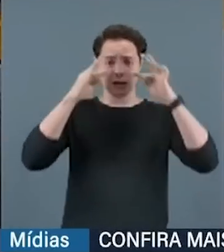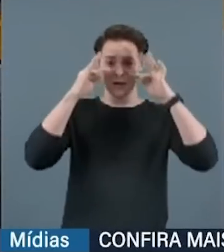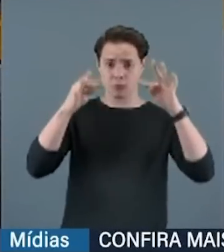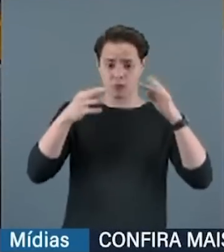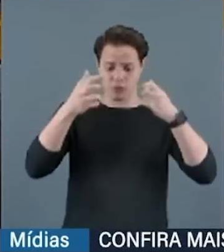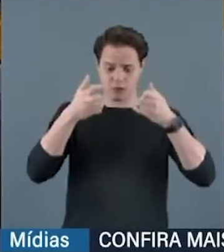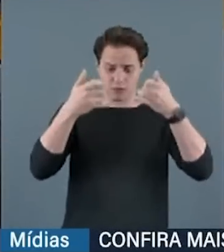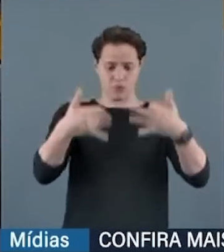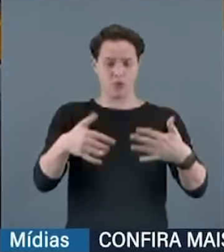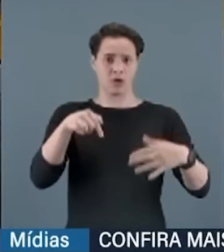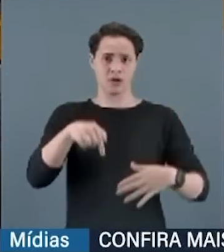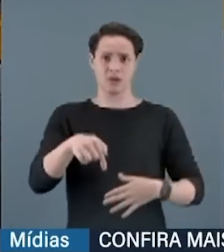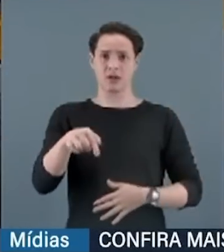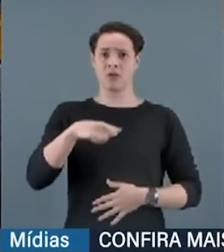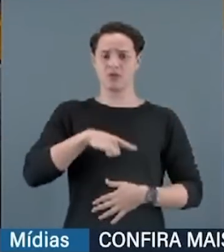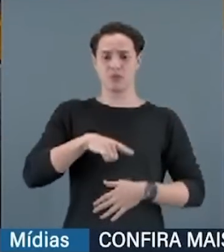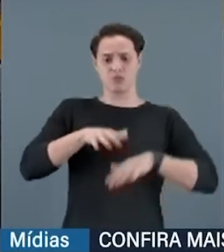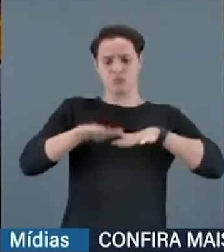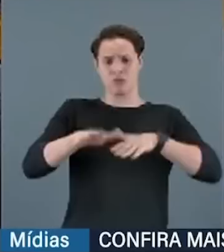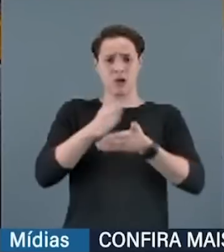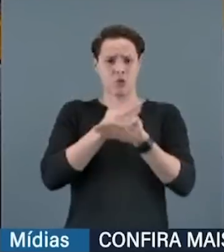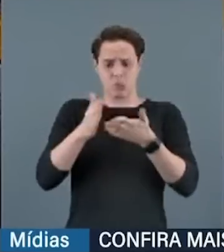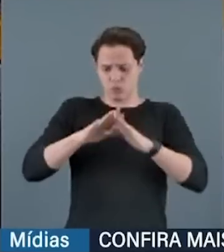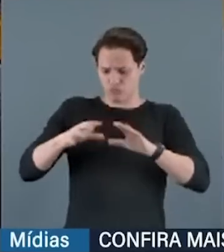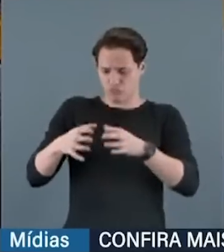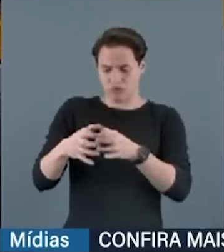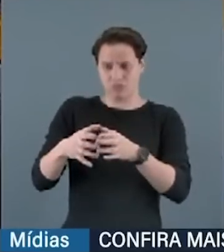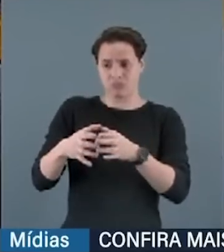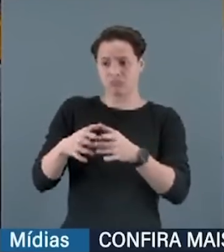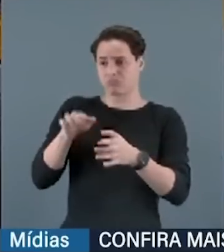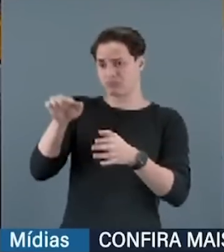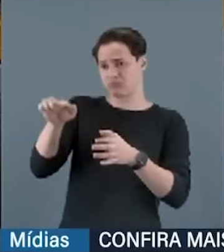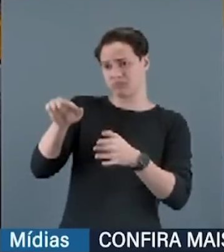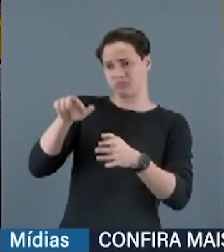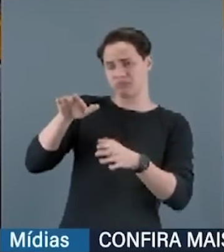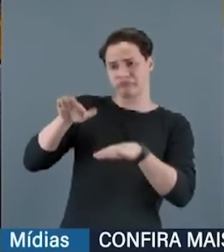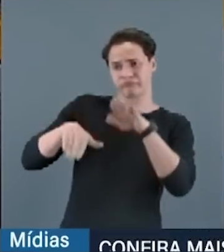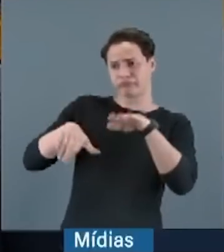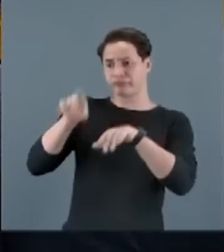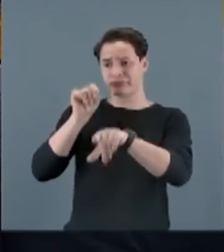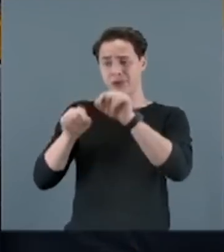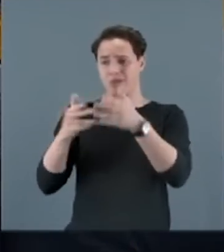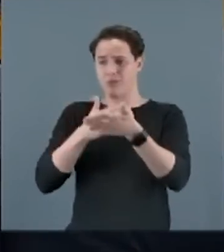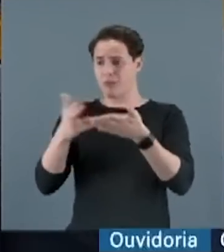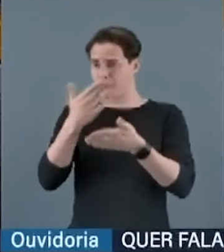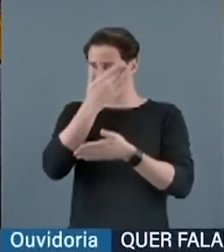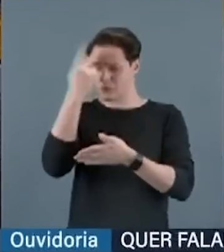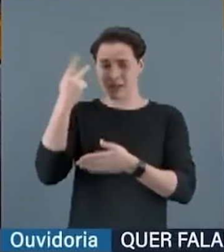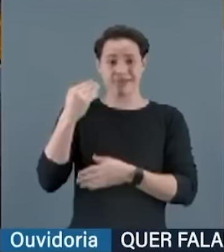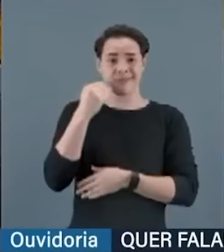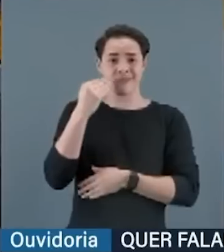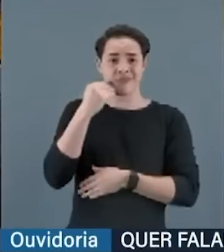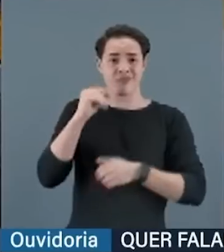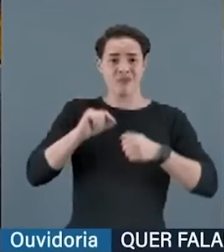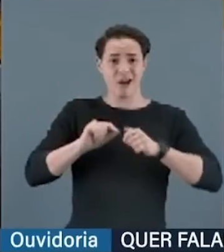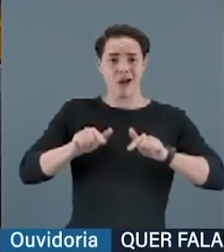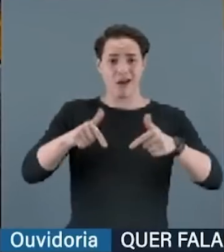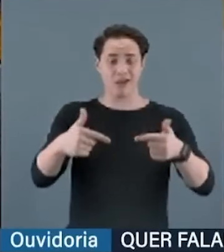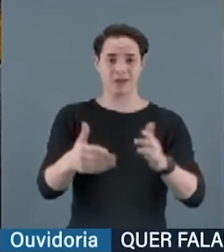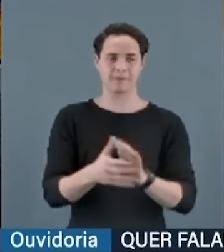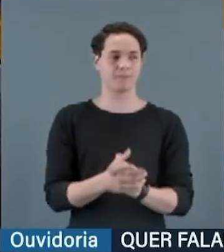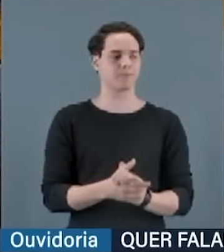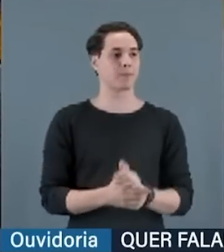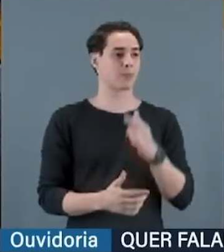aqui, foi uma manifestação de alguns, e vossa senhoria põe meia dúzia de gato pingado que tentaram fazer tudo isso.